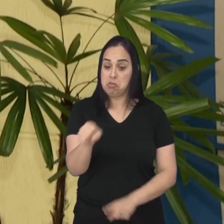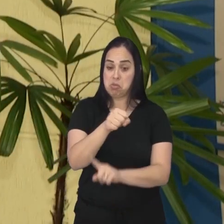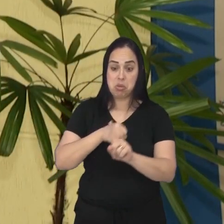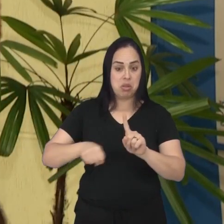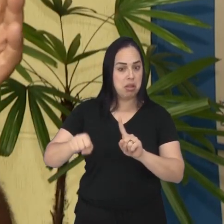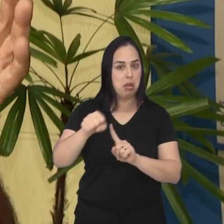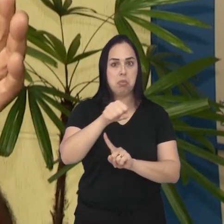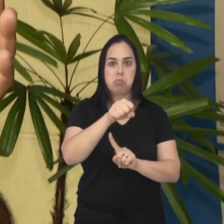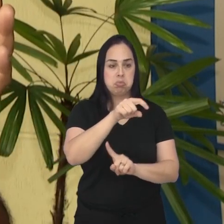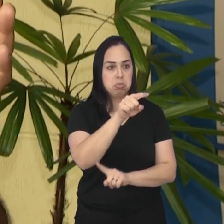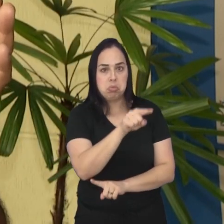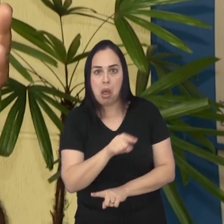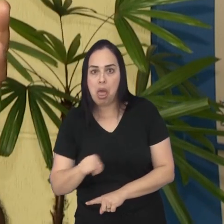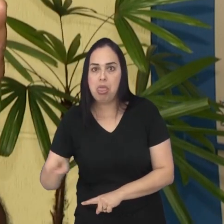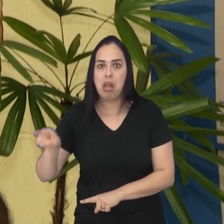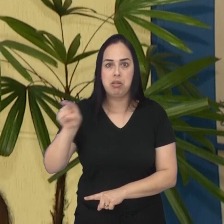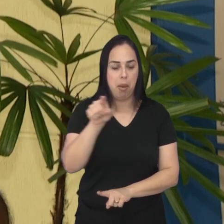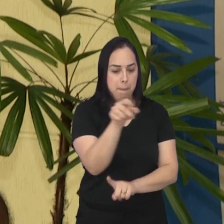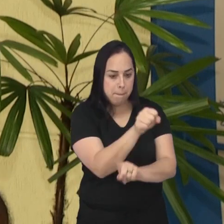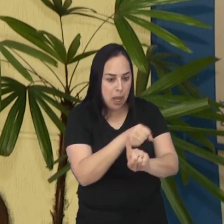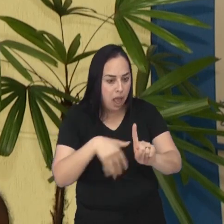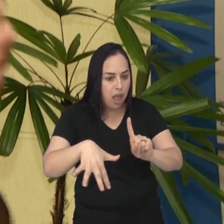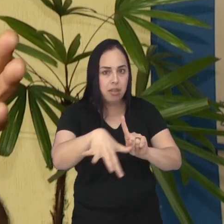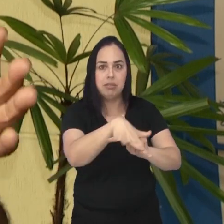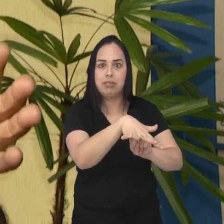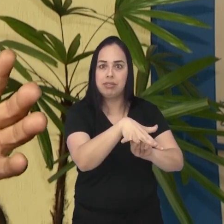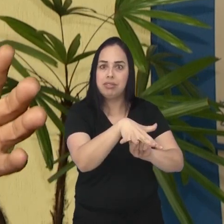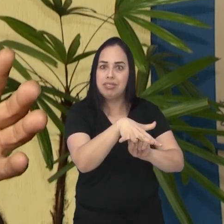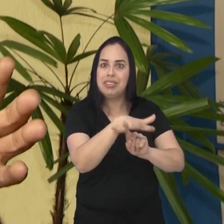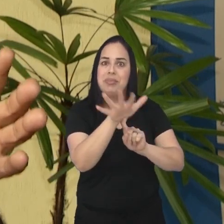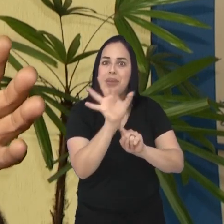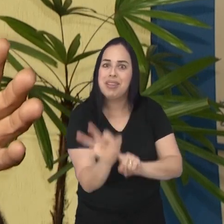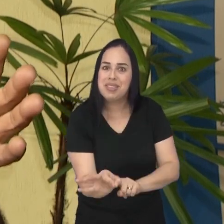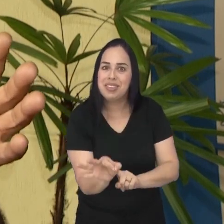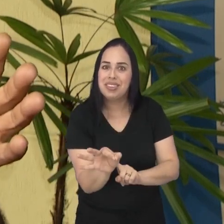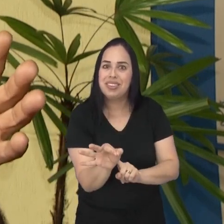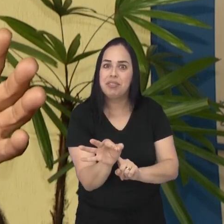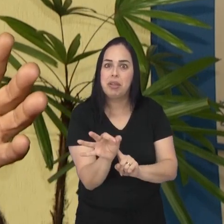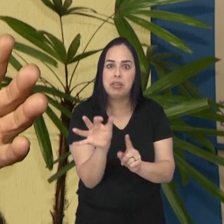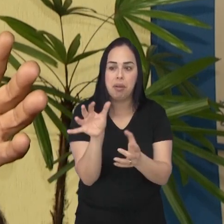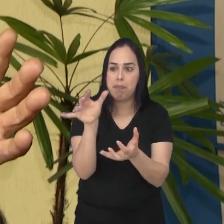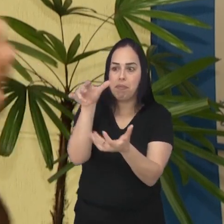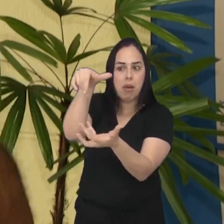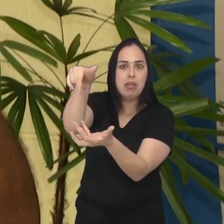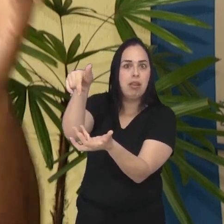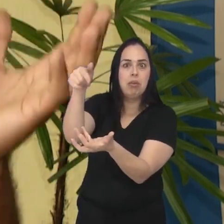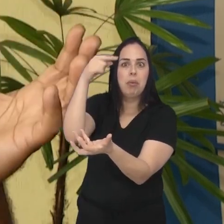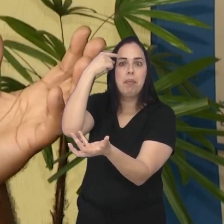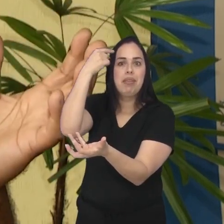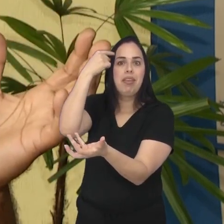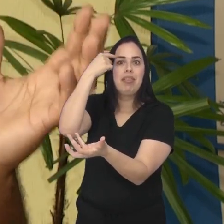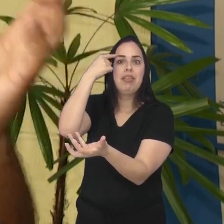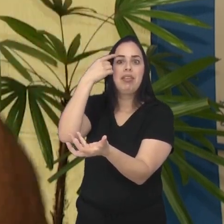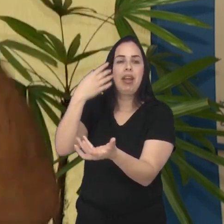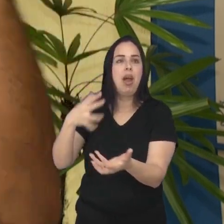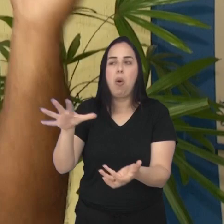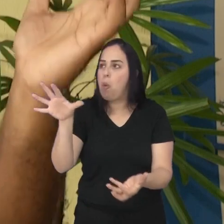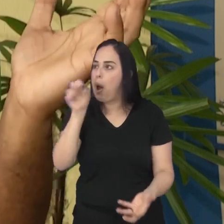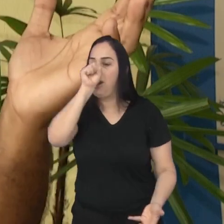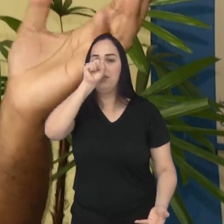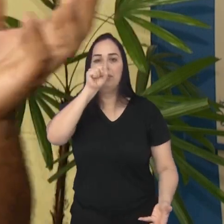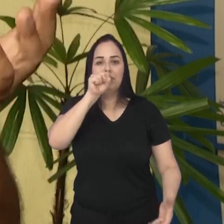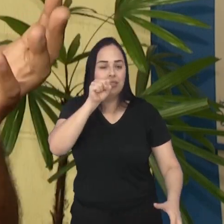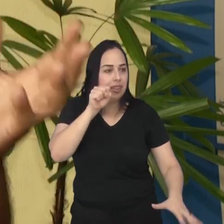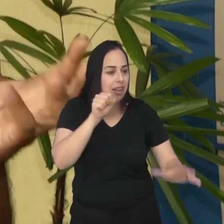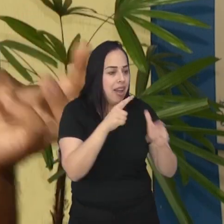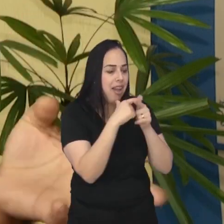a sociedade inteira, tanto é que se diz meio ambiente. Mas o correto seria ambiente inteiro, né? Porque é tudo que